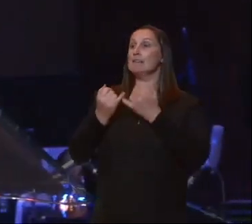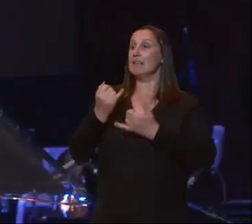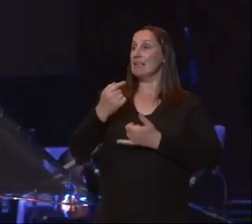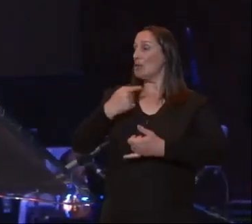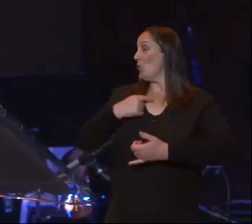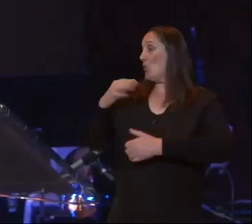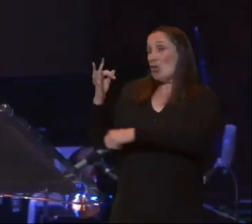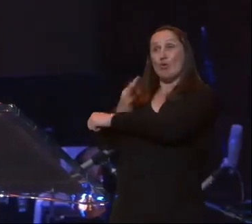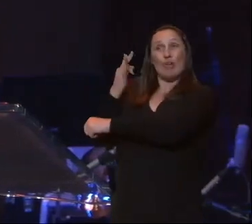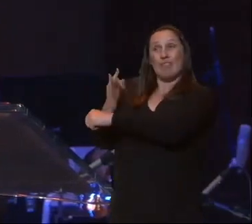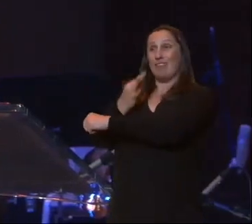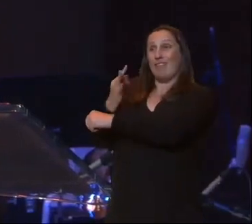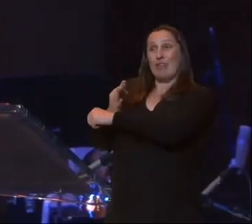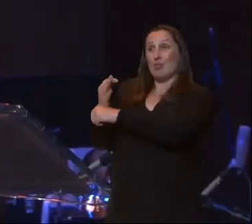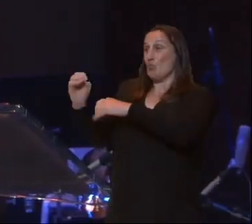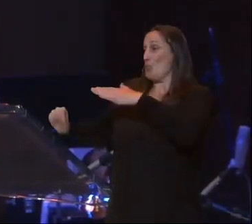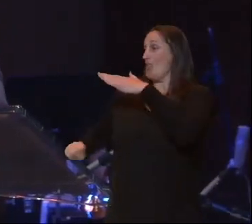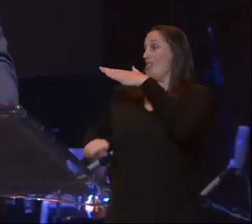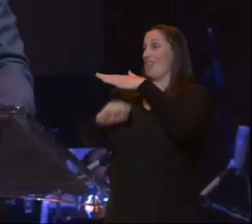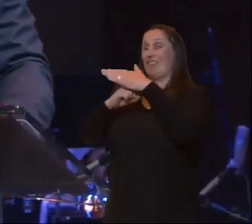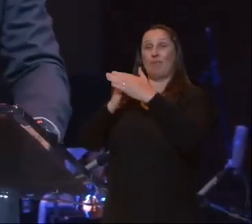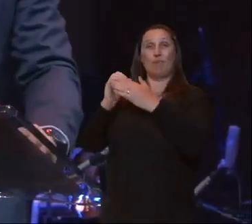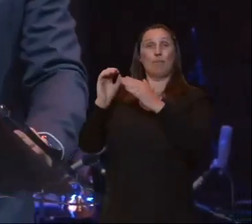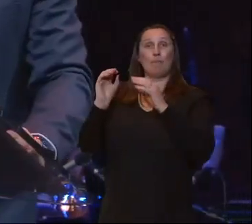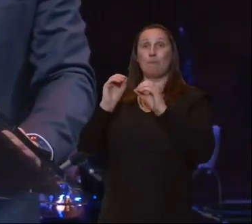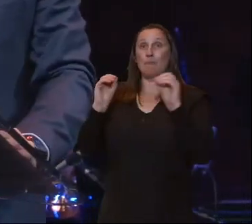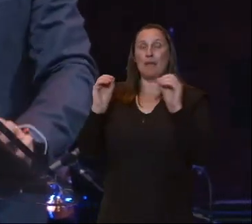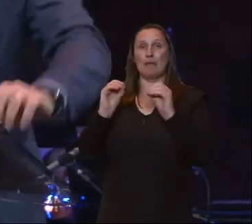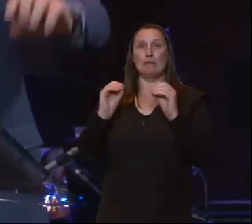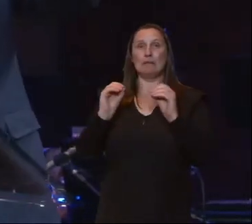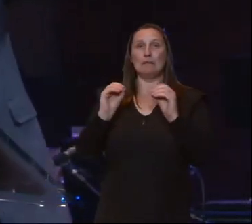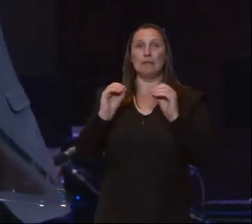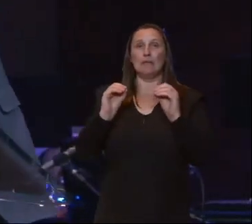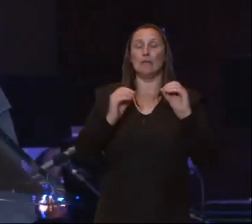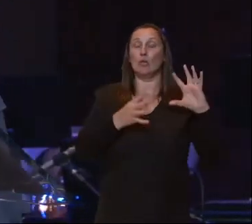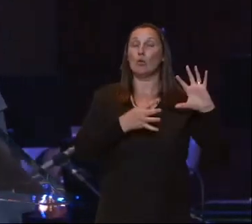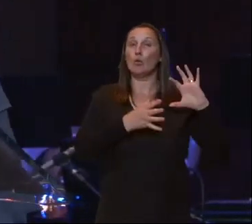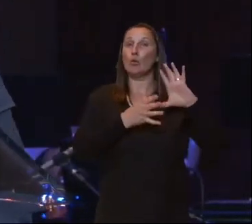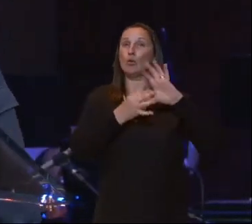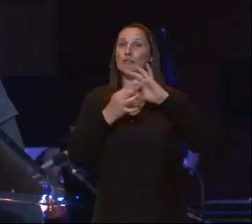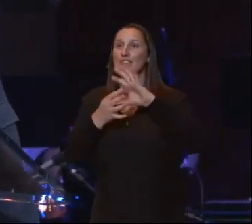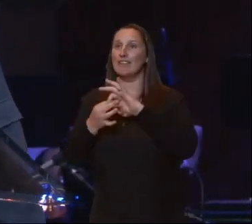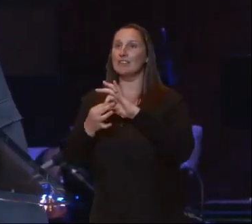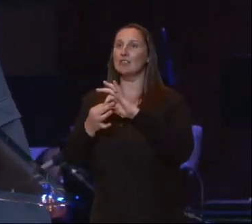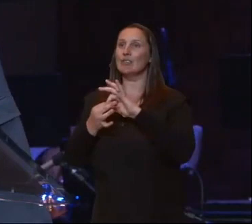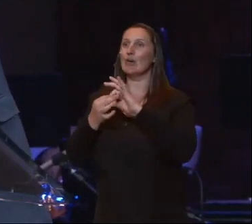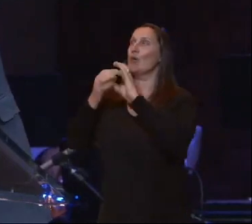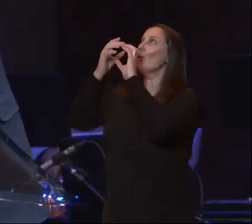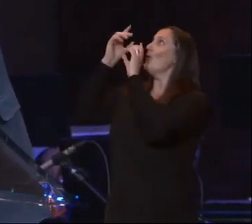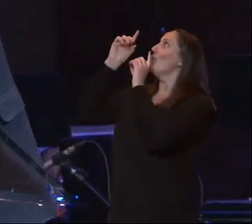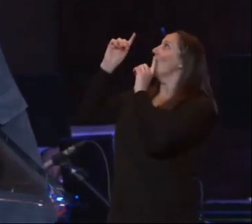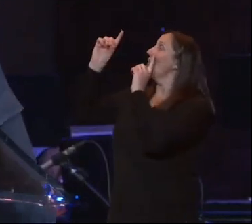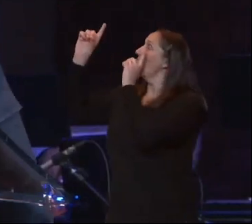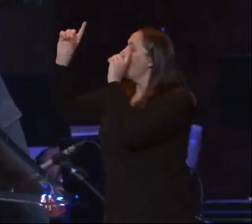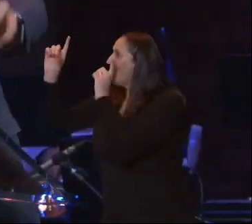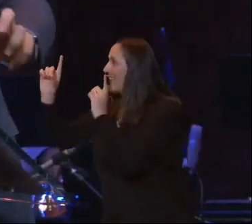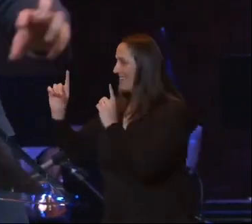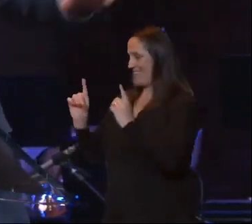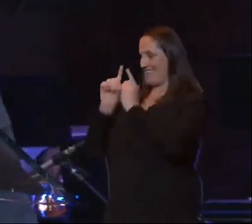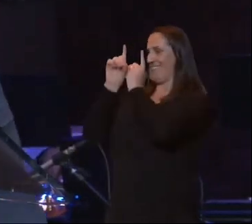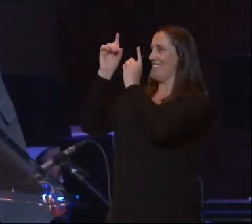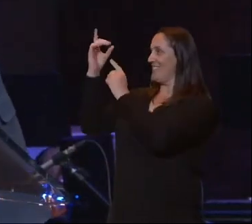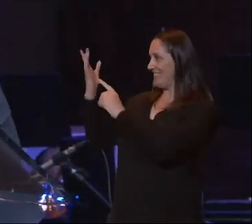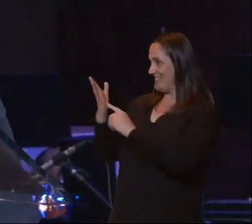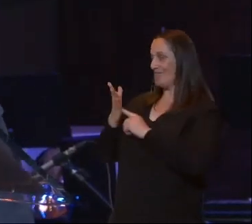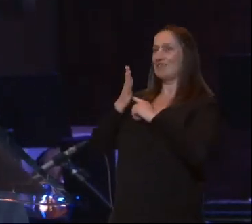suportar aquela situação. Foi nesse contexto que eu encontrei um resgatador, que Deus se revelou a mim, que